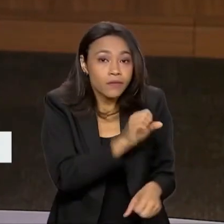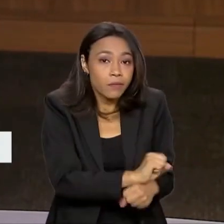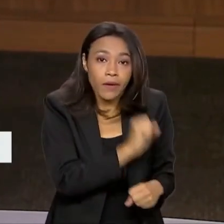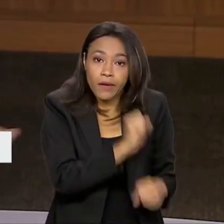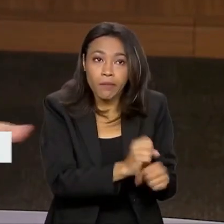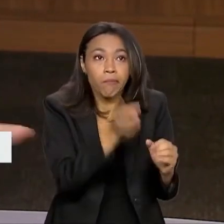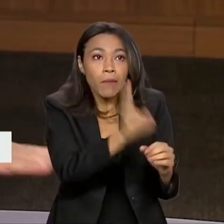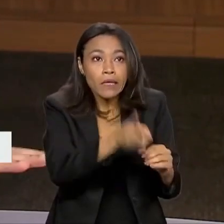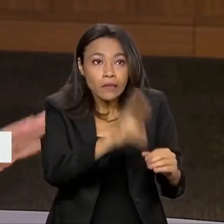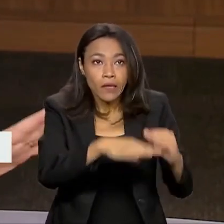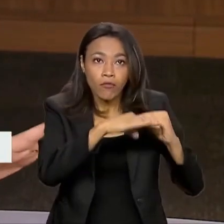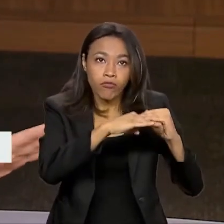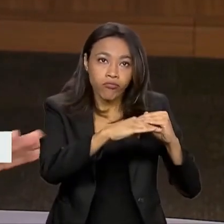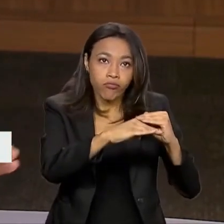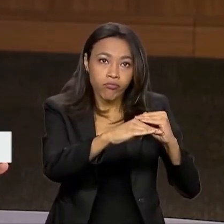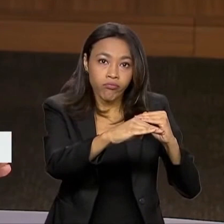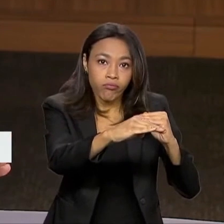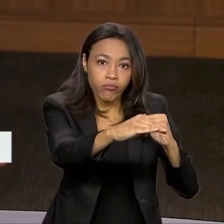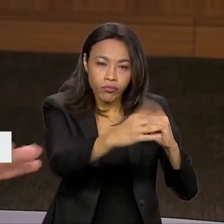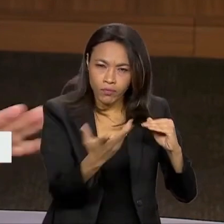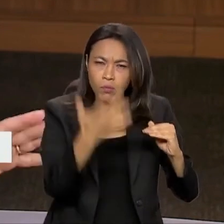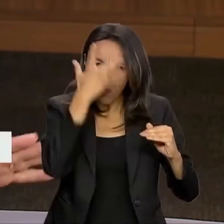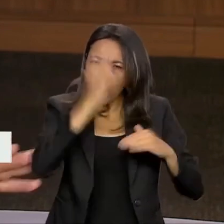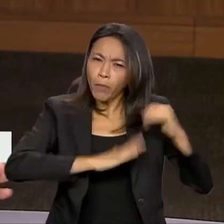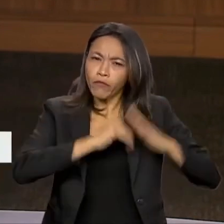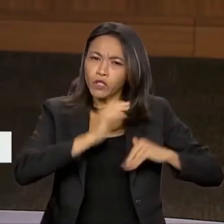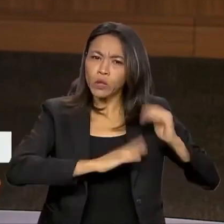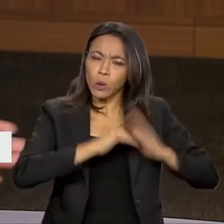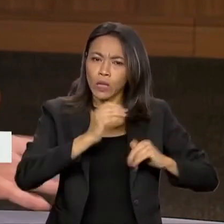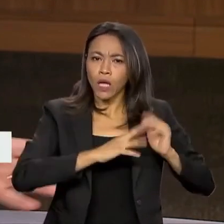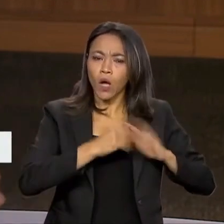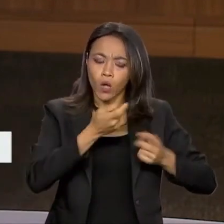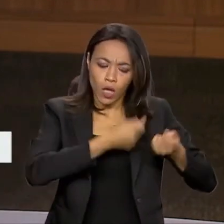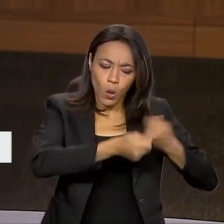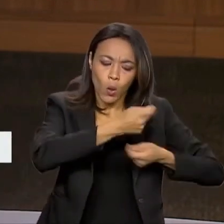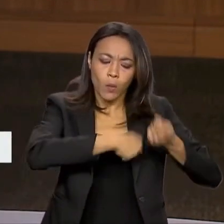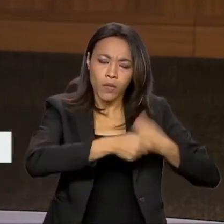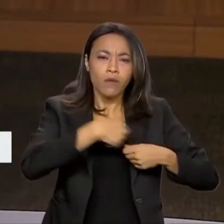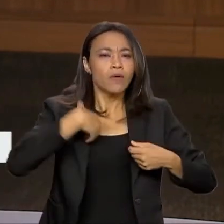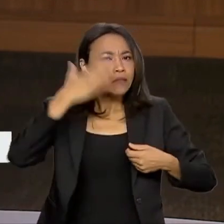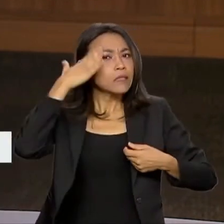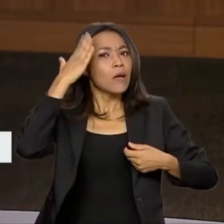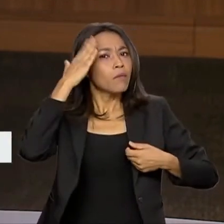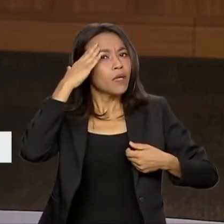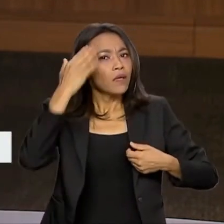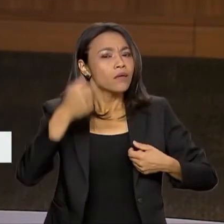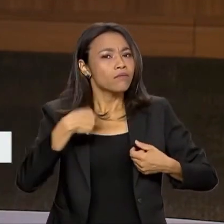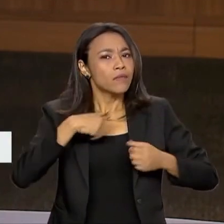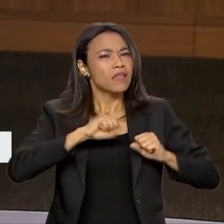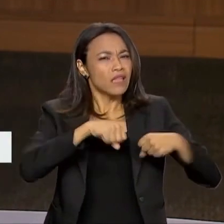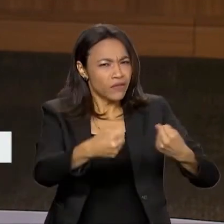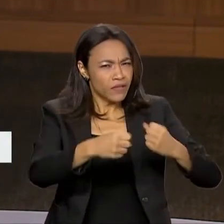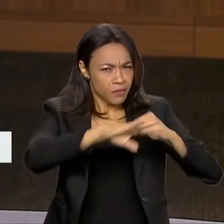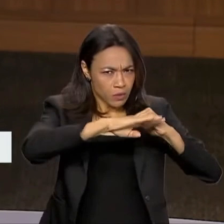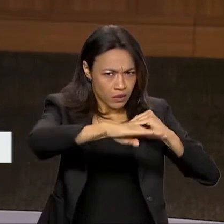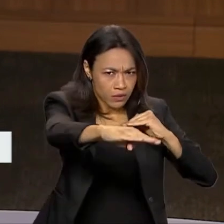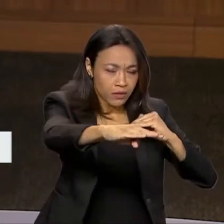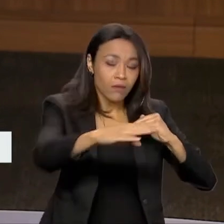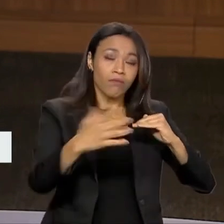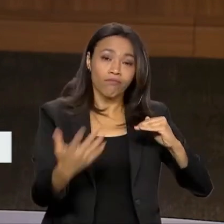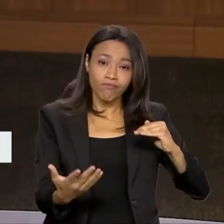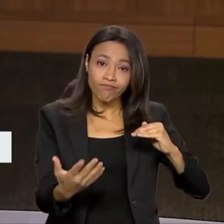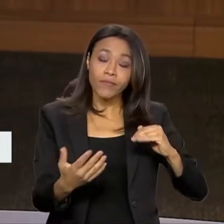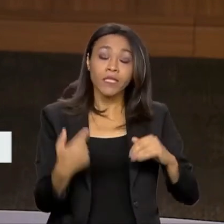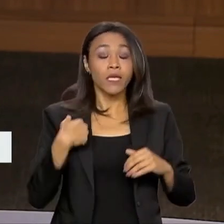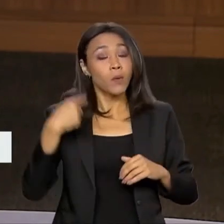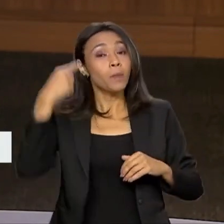não existe um economista pelo menos com reputação que possa defender a manutenção da taxa e eu penso que